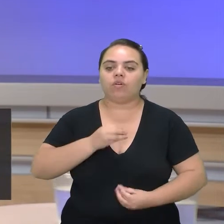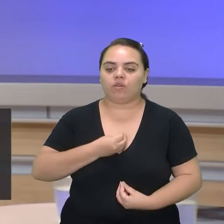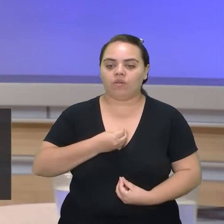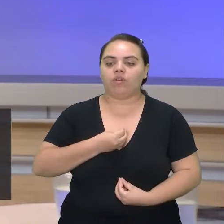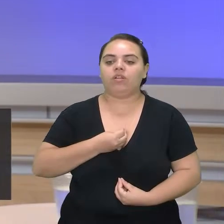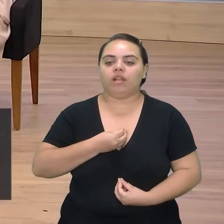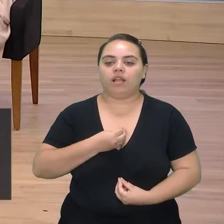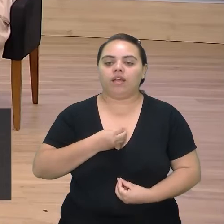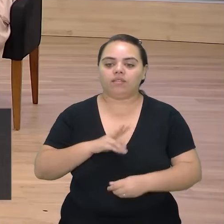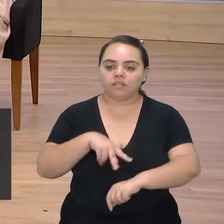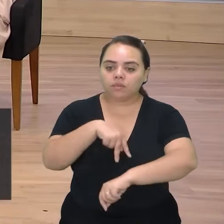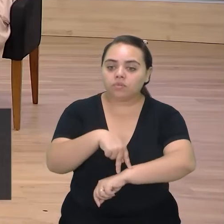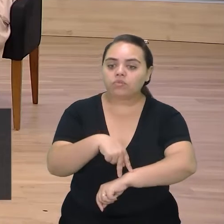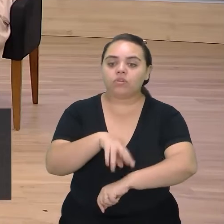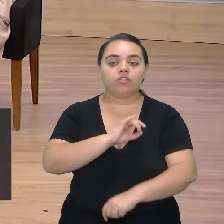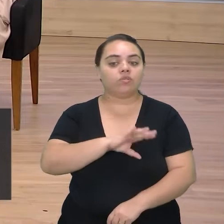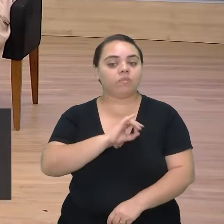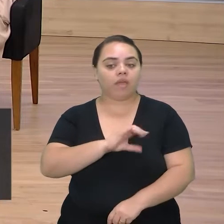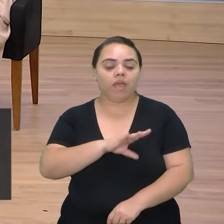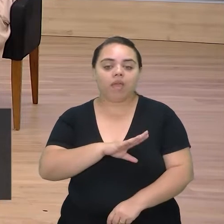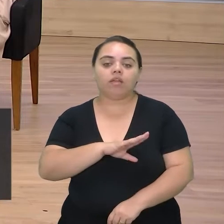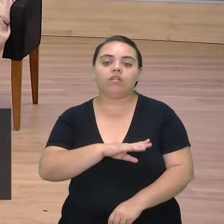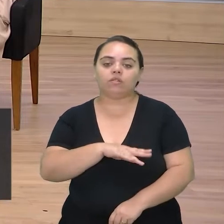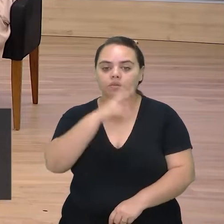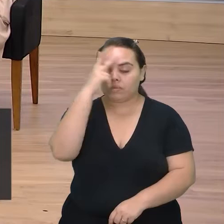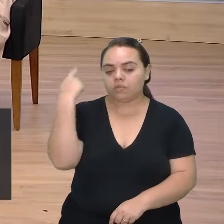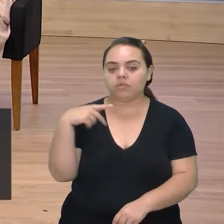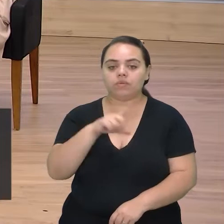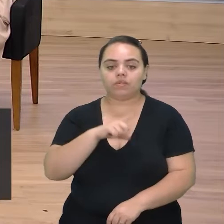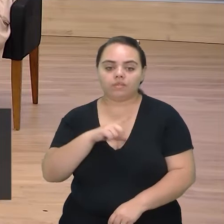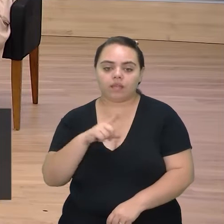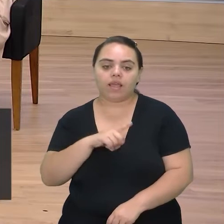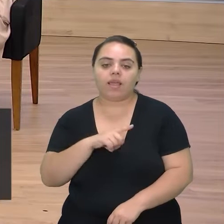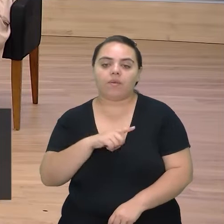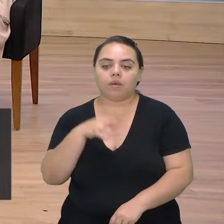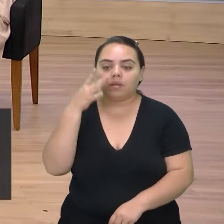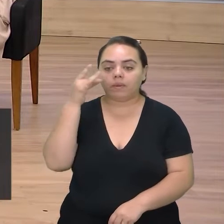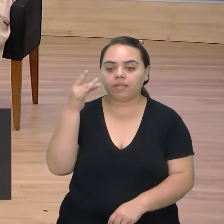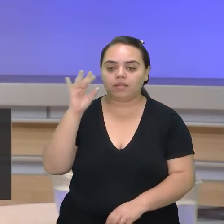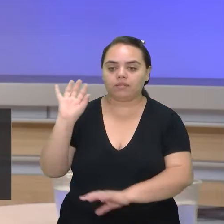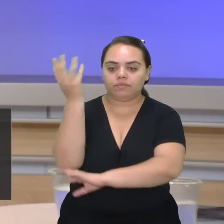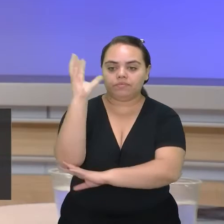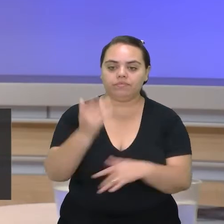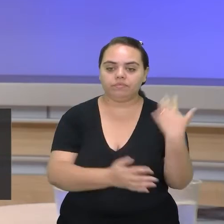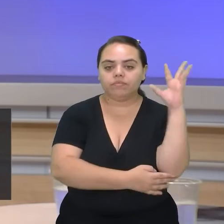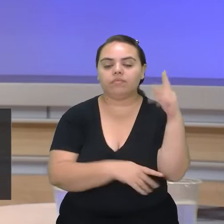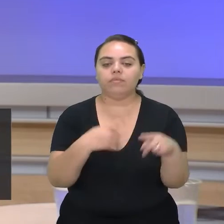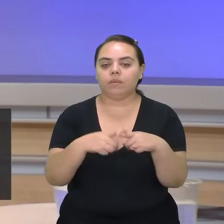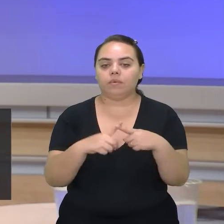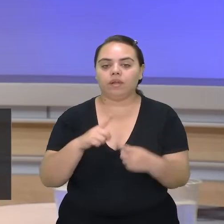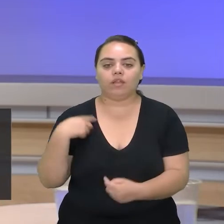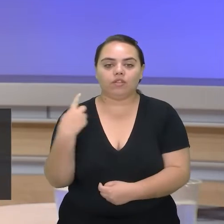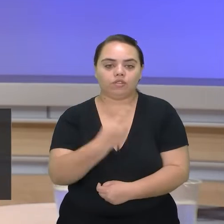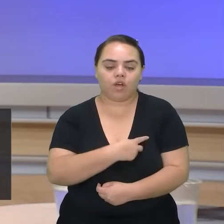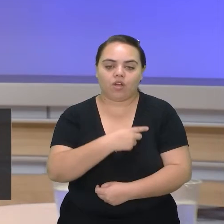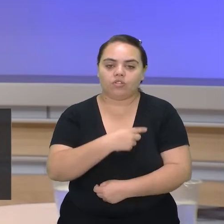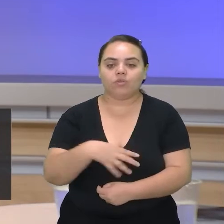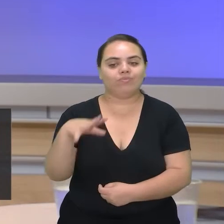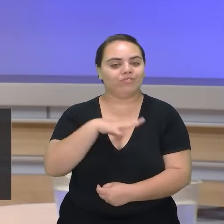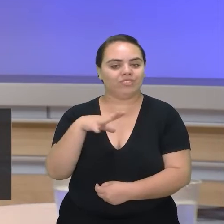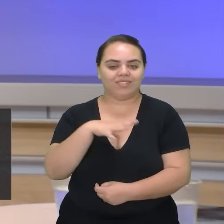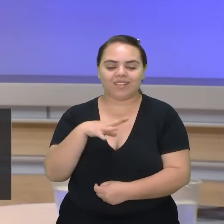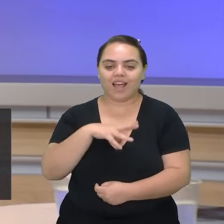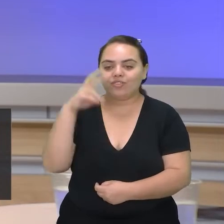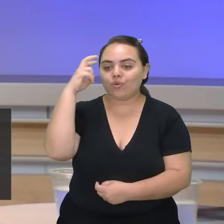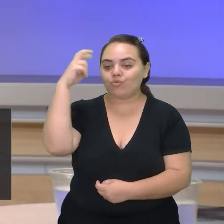de fobia, medo, receios com relação à presença das florestas, porque nós somos muito urbanos, a nossa